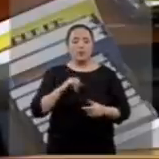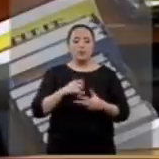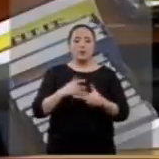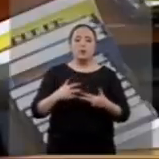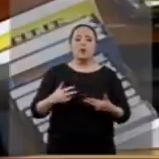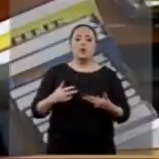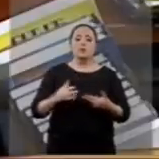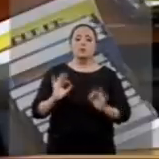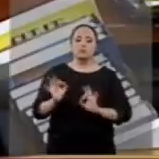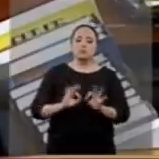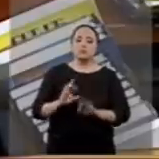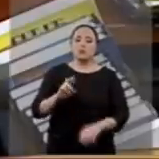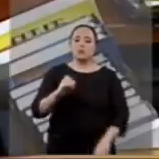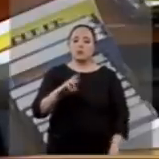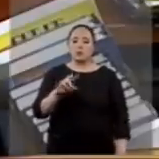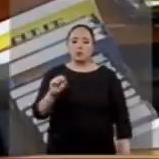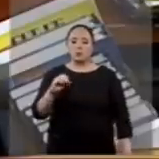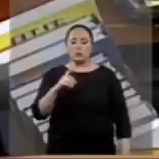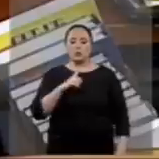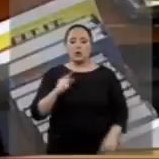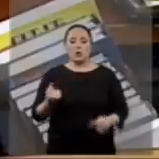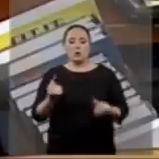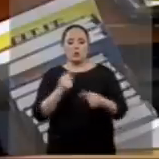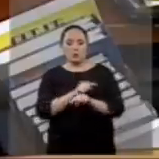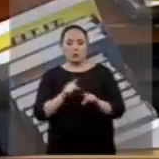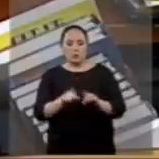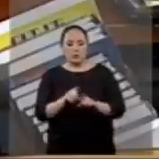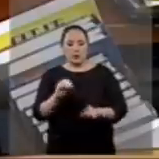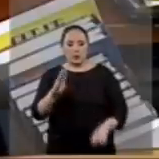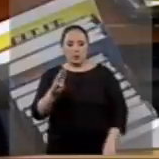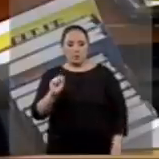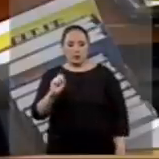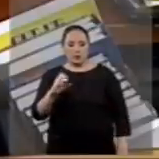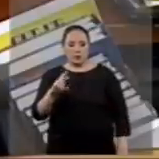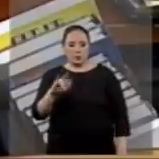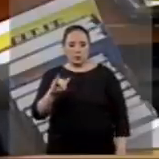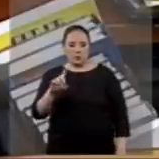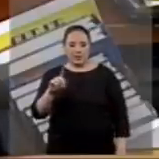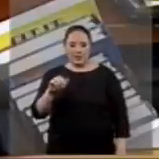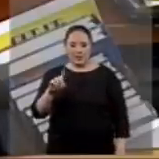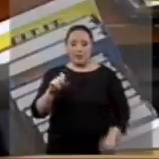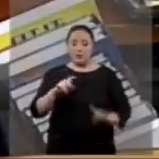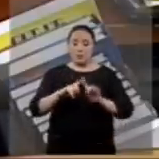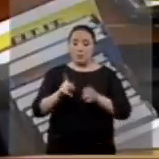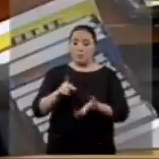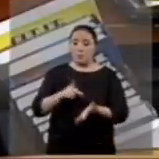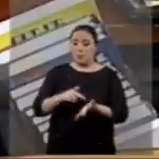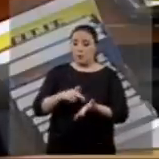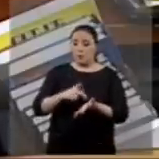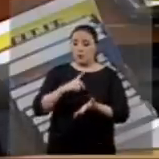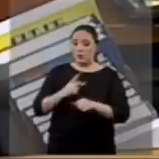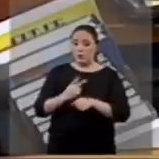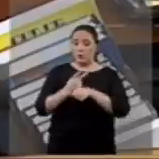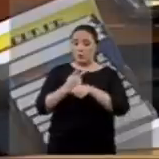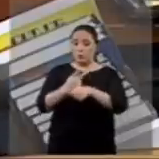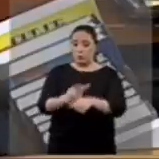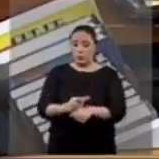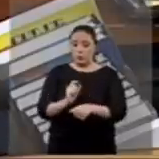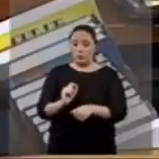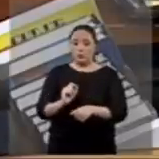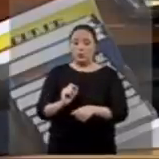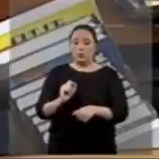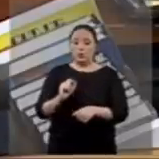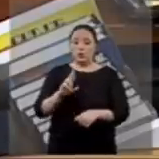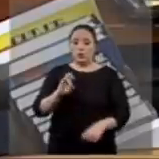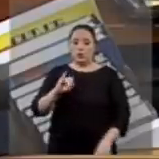qual apontadas contradições e obscuridades, quando, na verdade, busca-se o